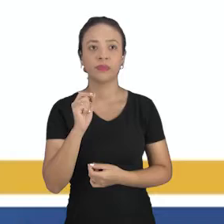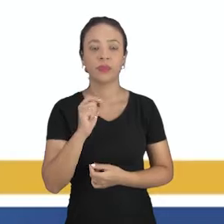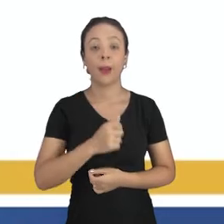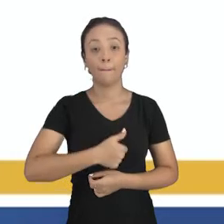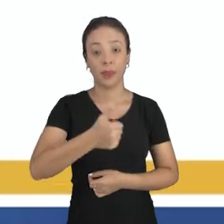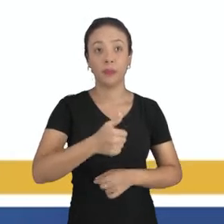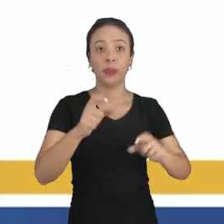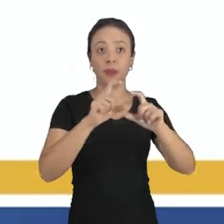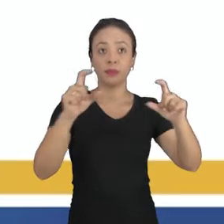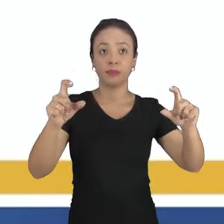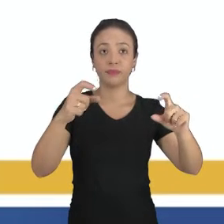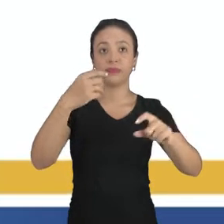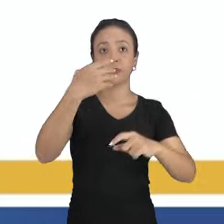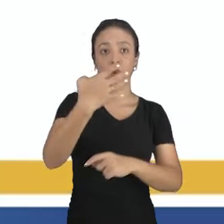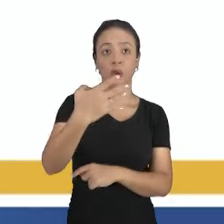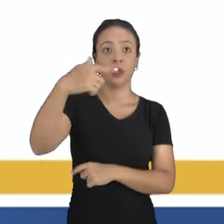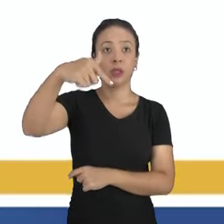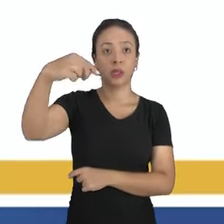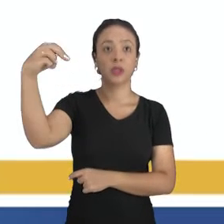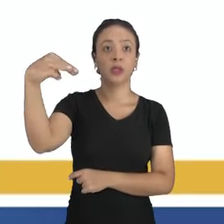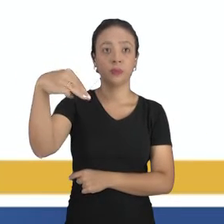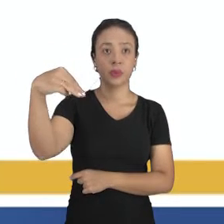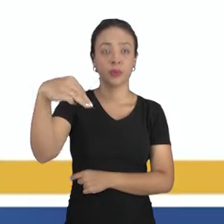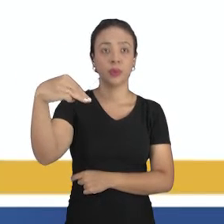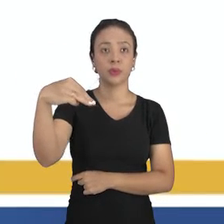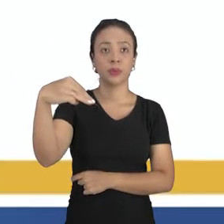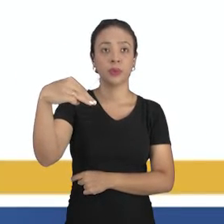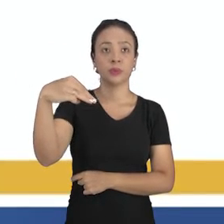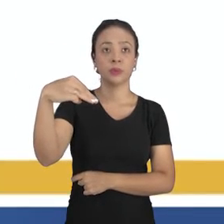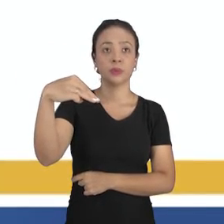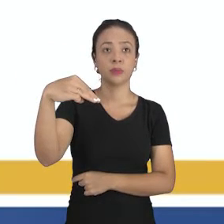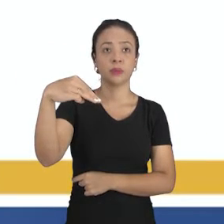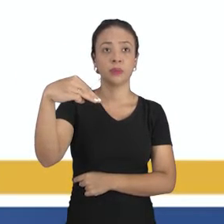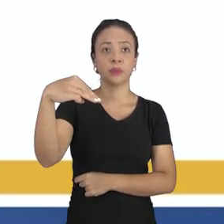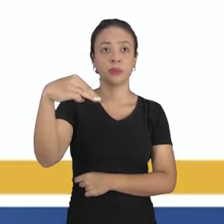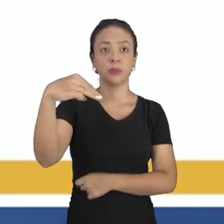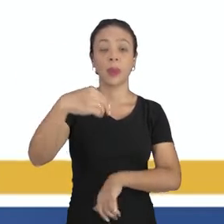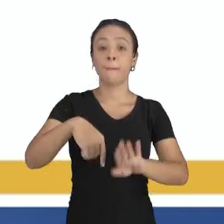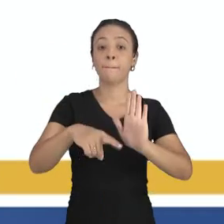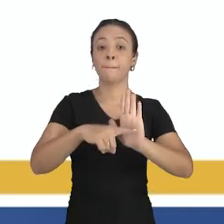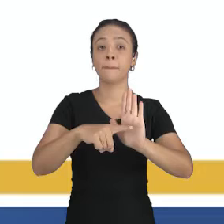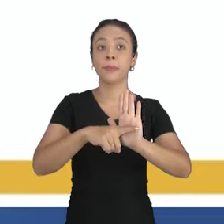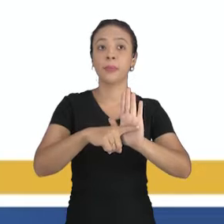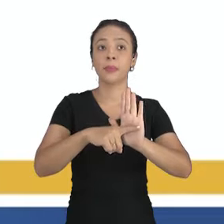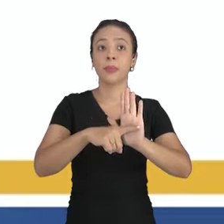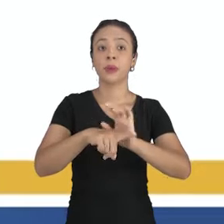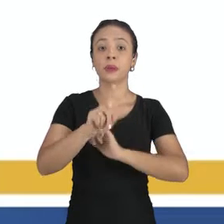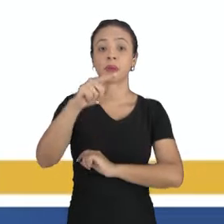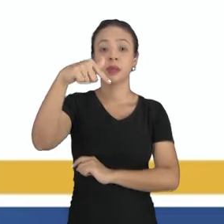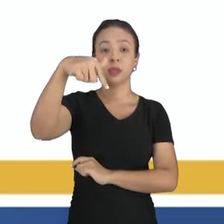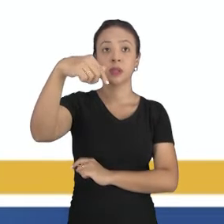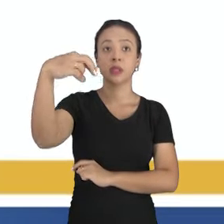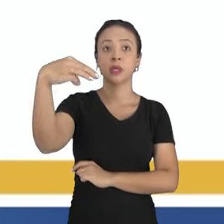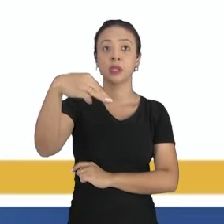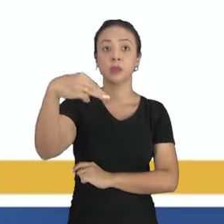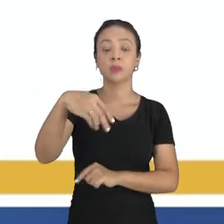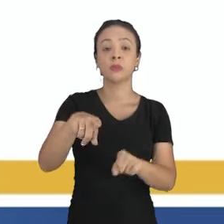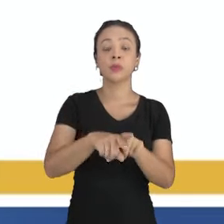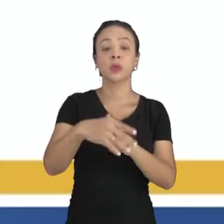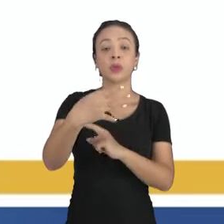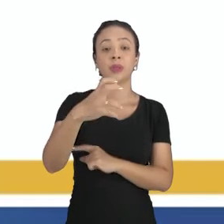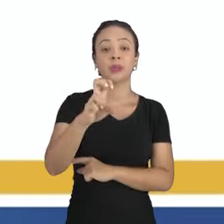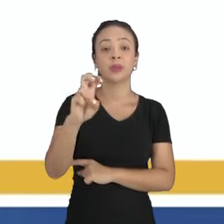lá etapa um 47 minutos e é isso meus 17 minutos e